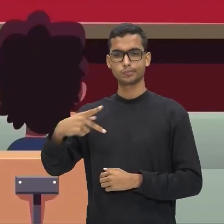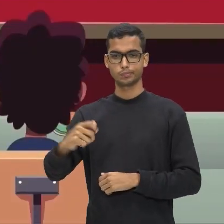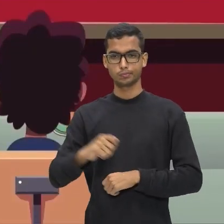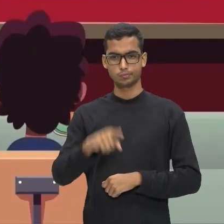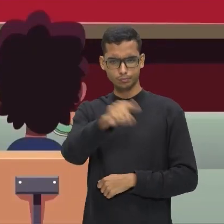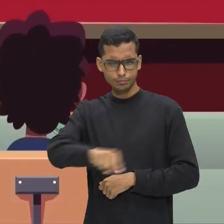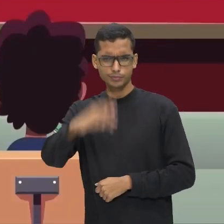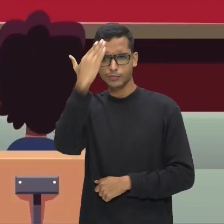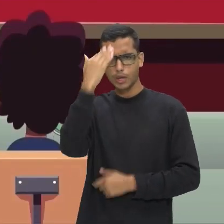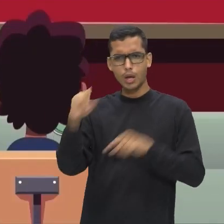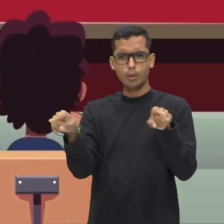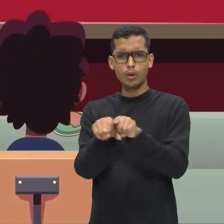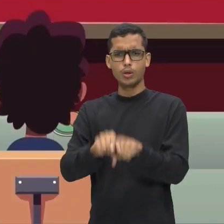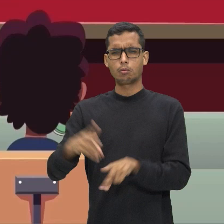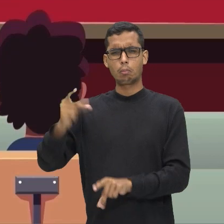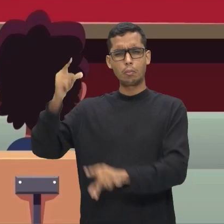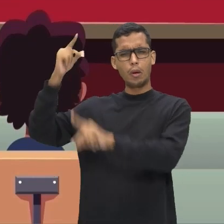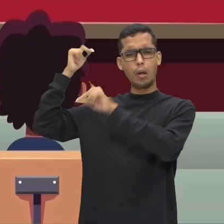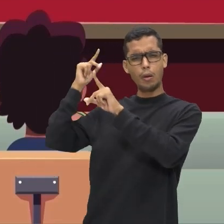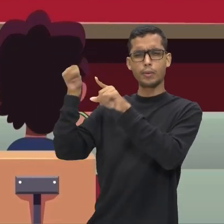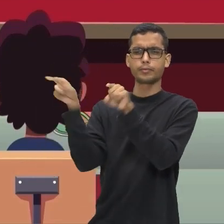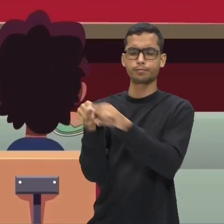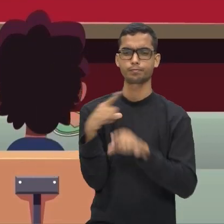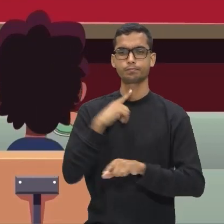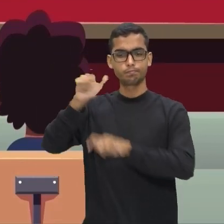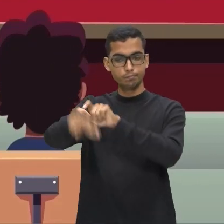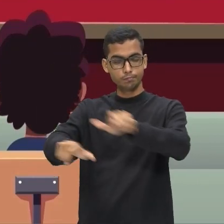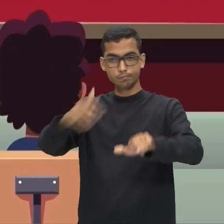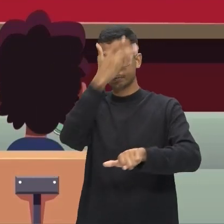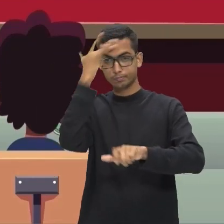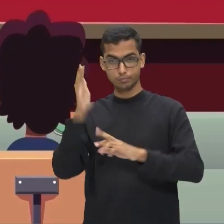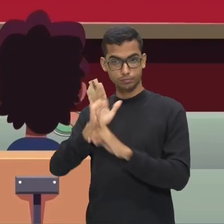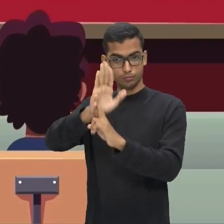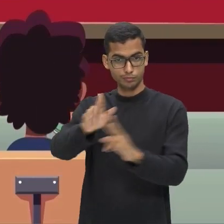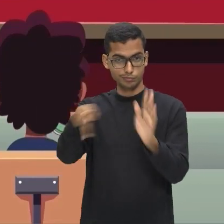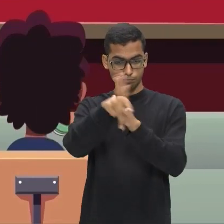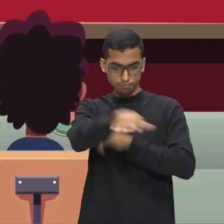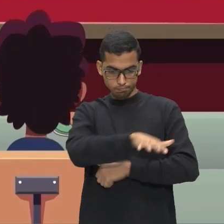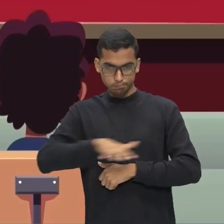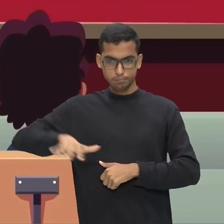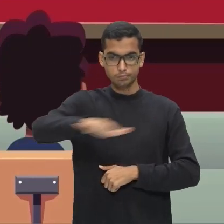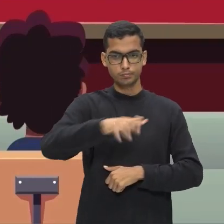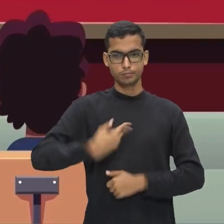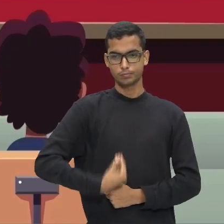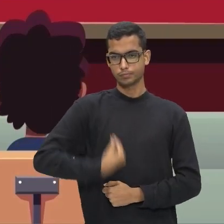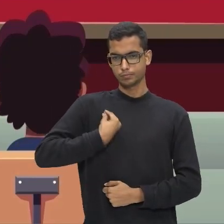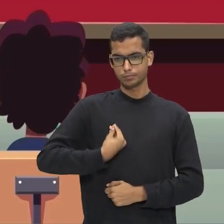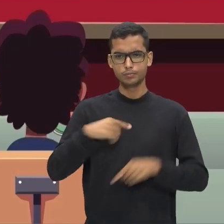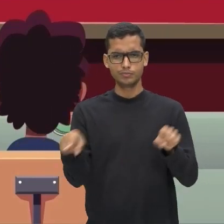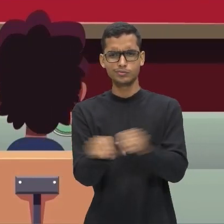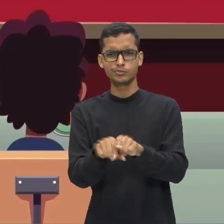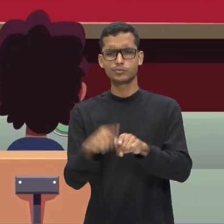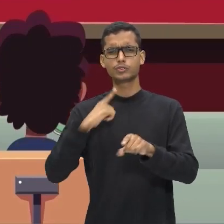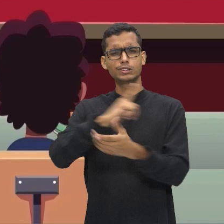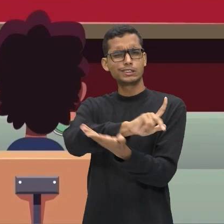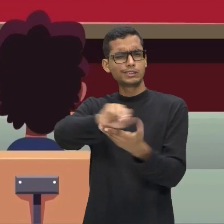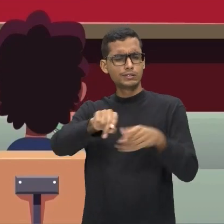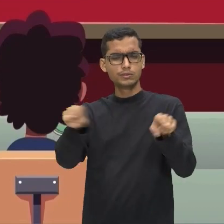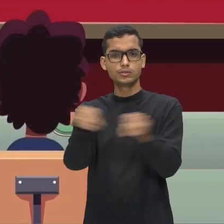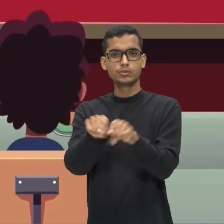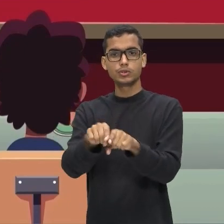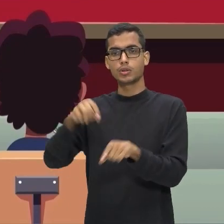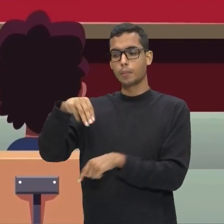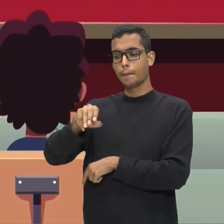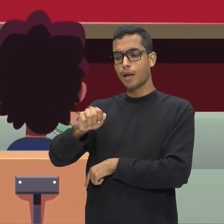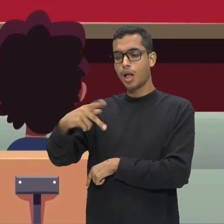Vocês sabiam que desde os tempos mais antigos as pessoas representam o espaço? Diversos mapas foram criados ao longo